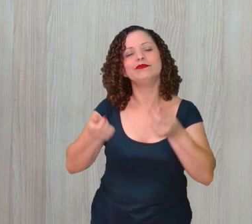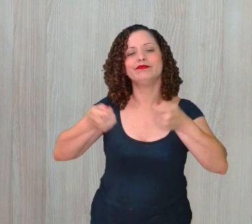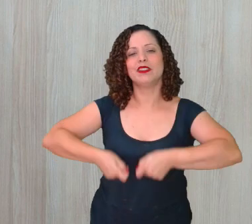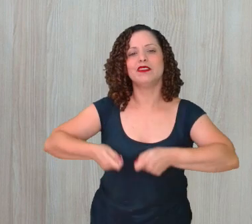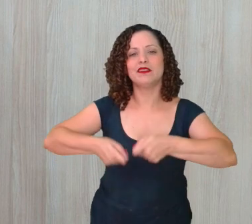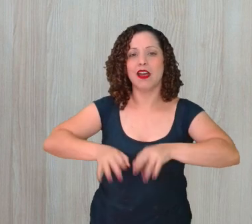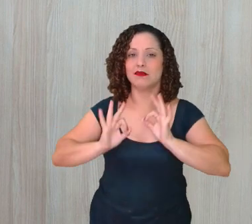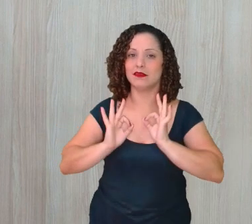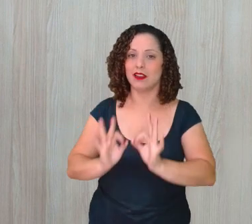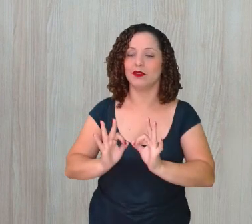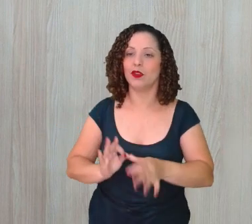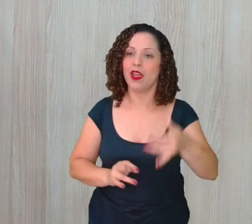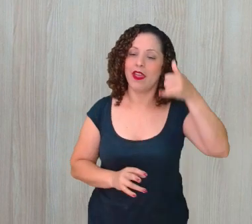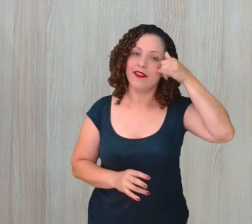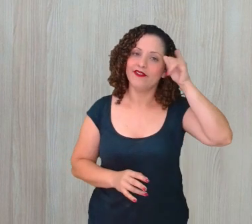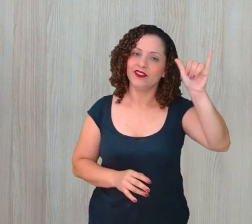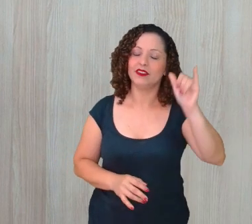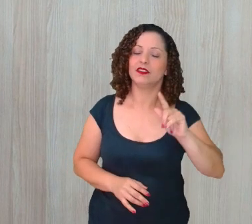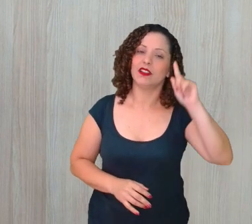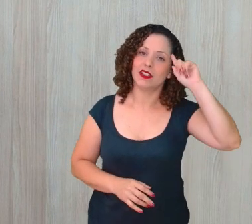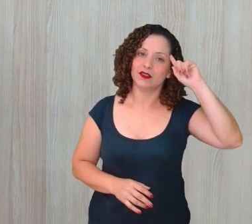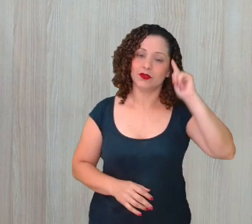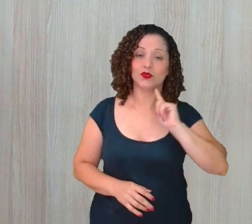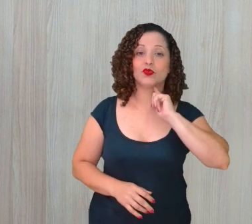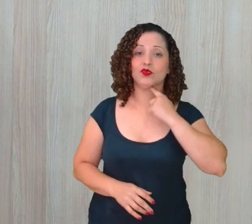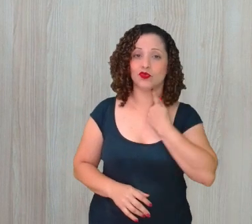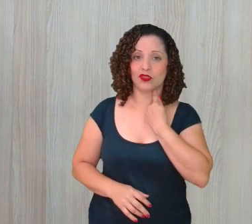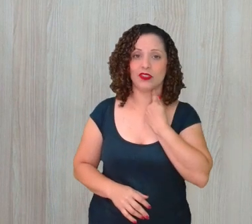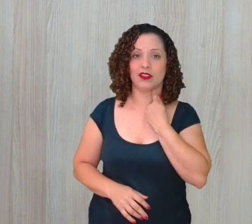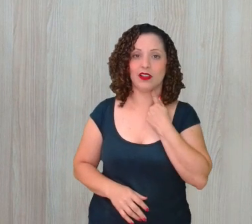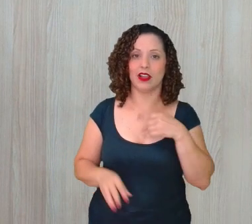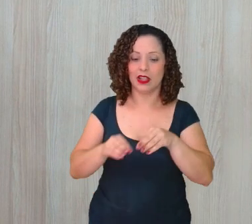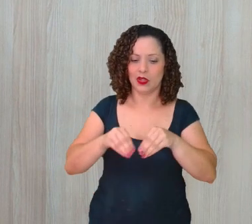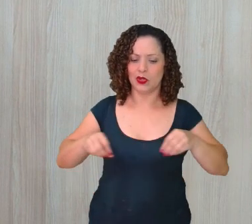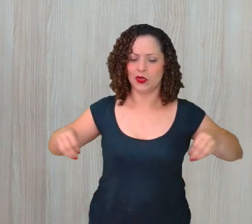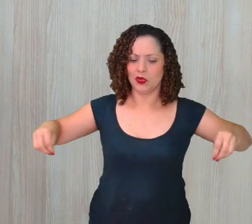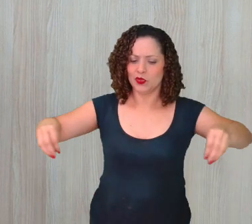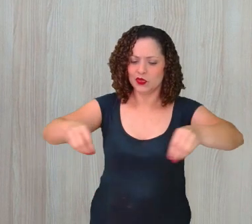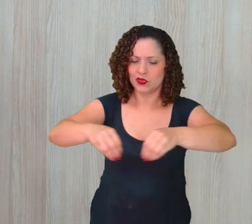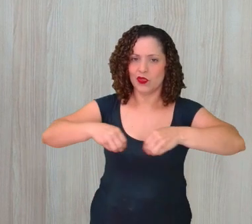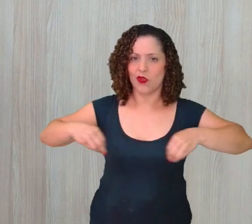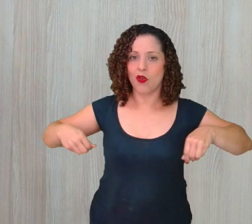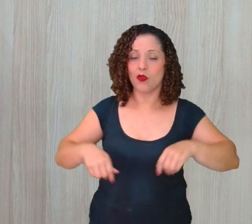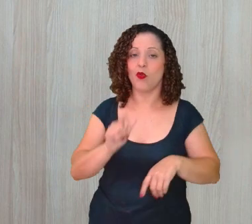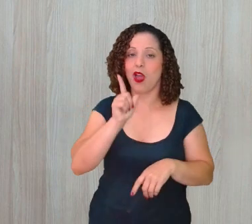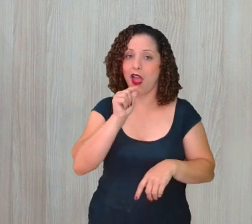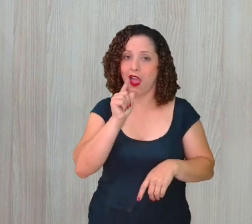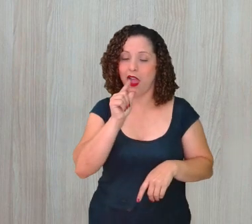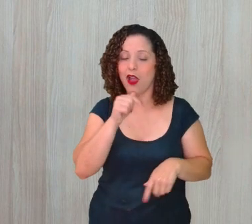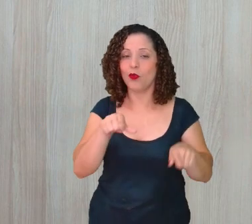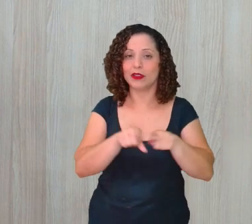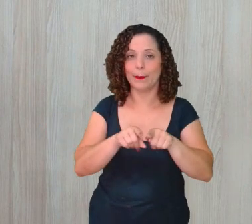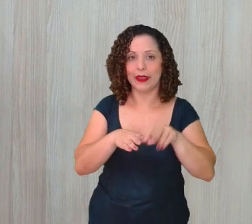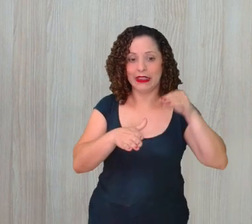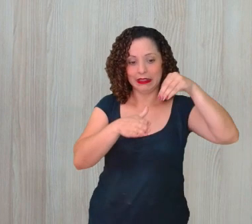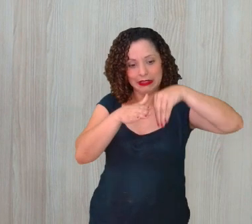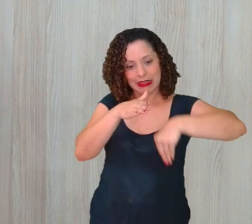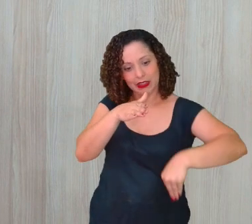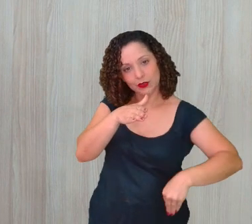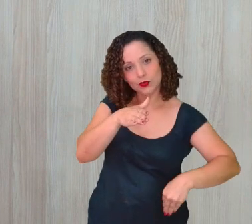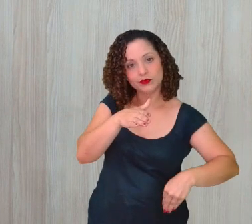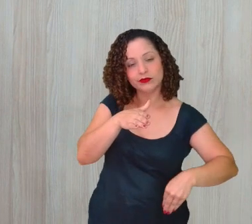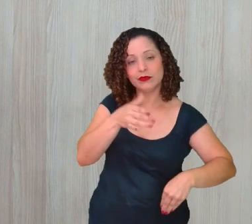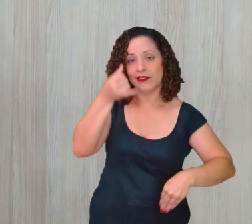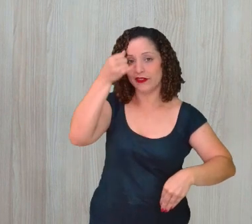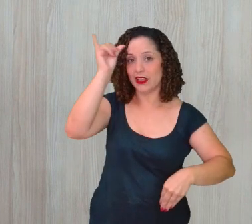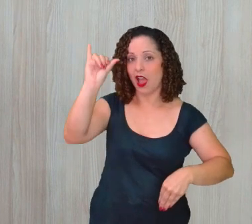e evitar a poluição, principalmente do solo, do lençol freático, né, que é a água que corre por baixo do solo,